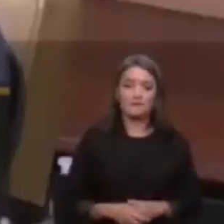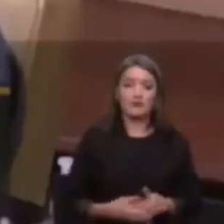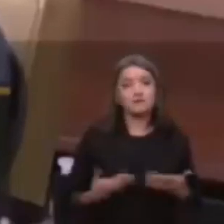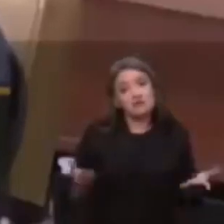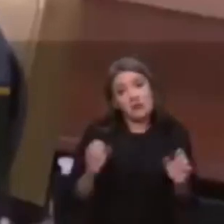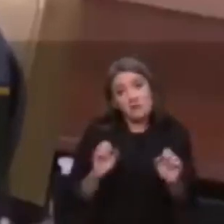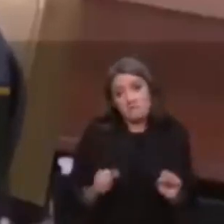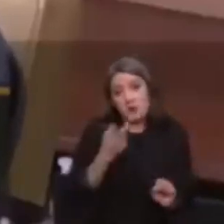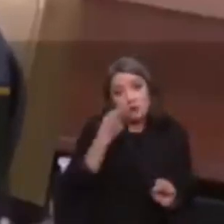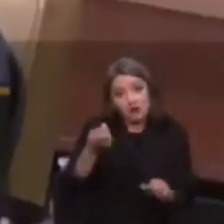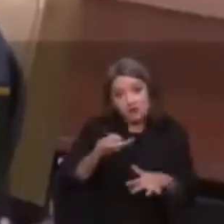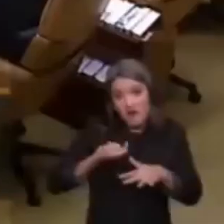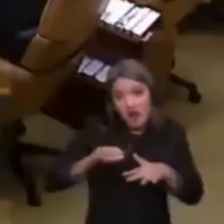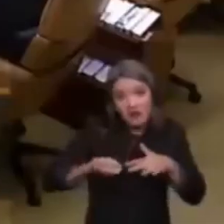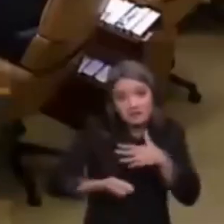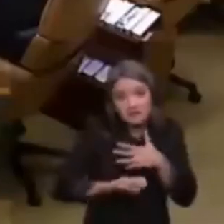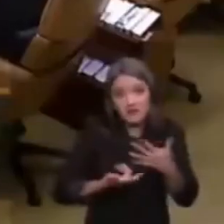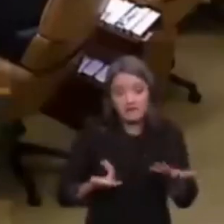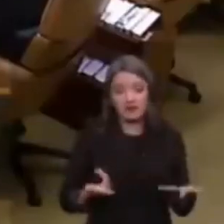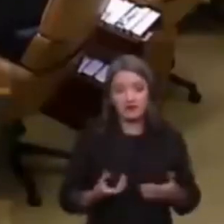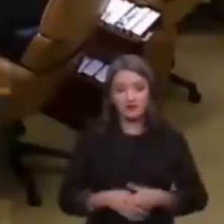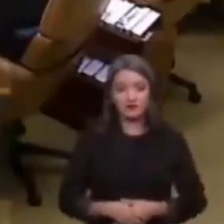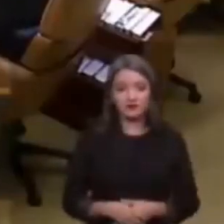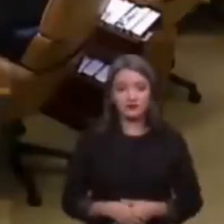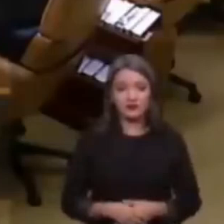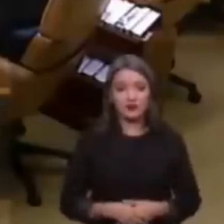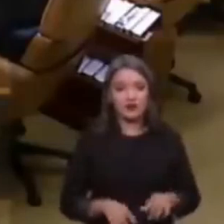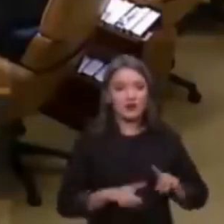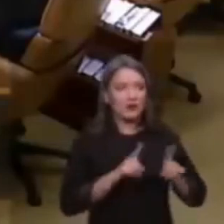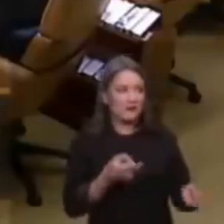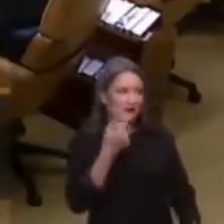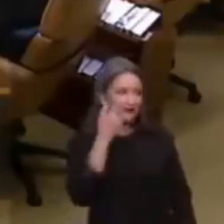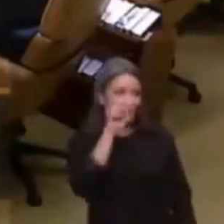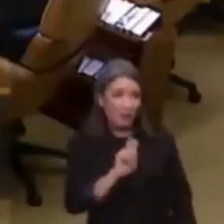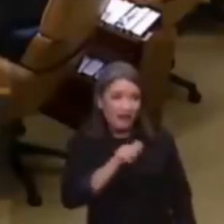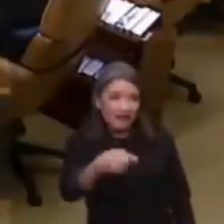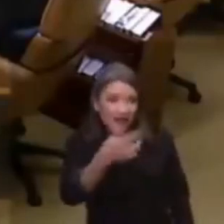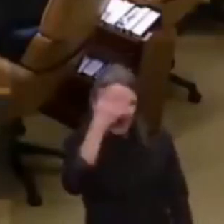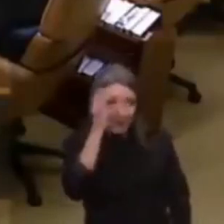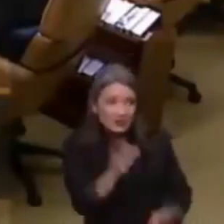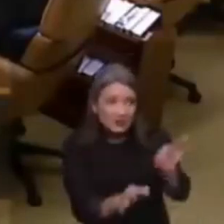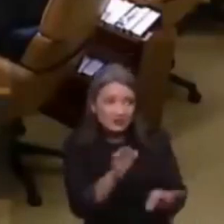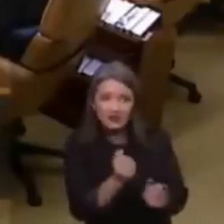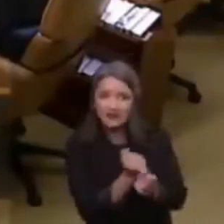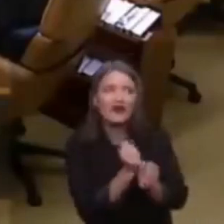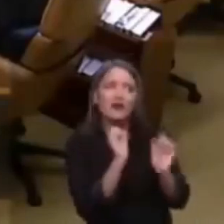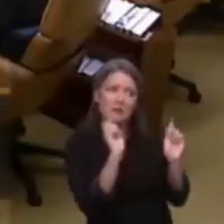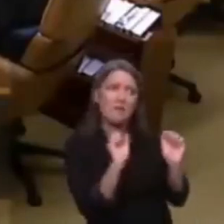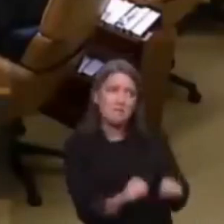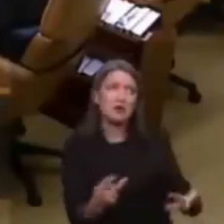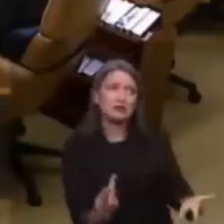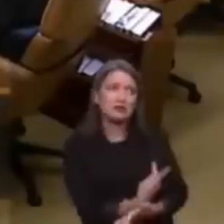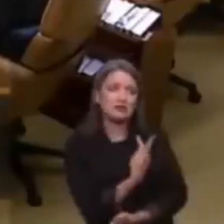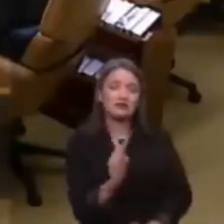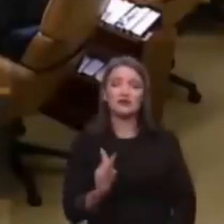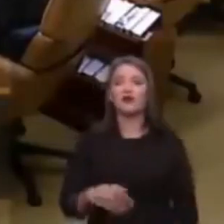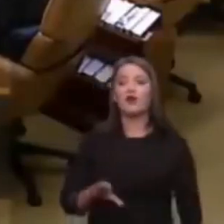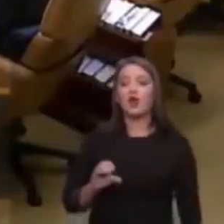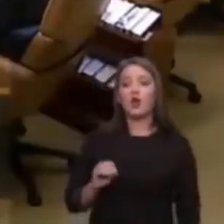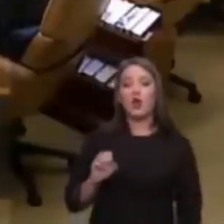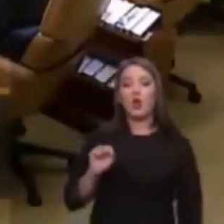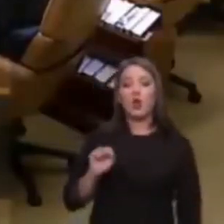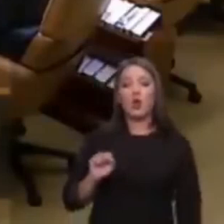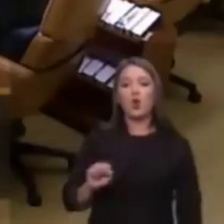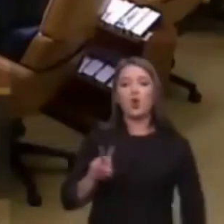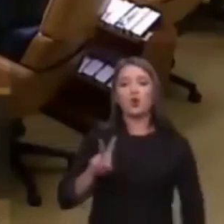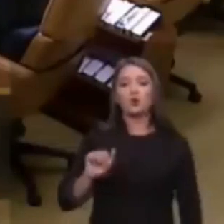como referência outras decisões anteriores de cortes superiores que levaram essa base de comparação como critério.